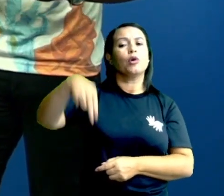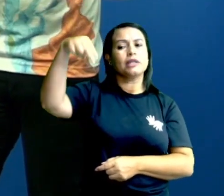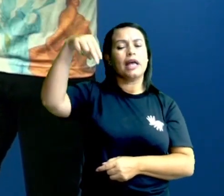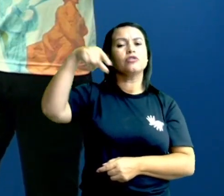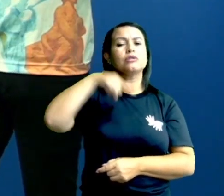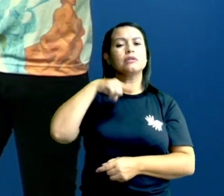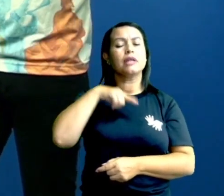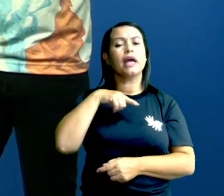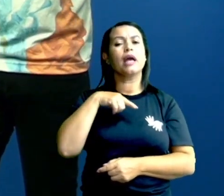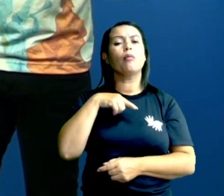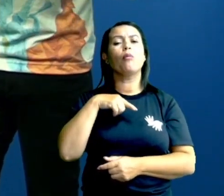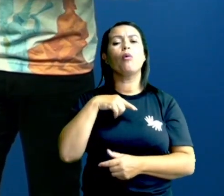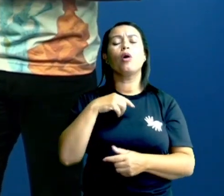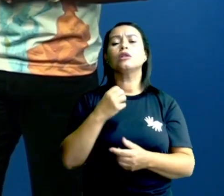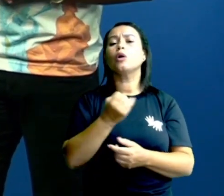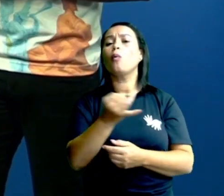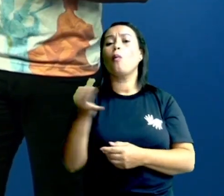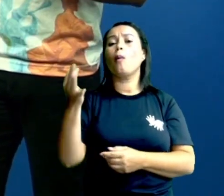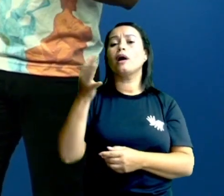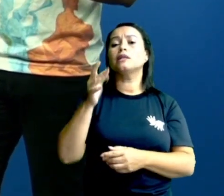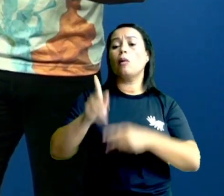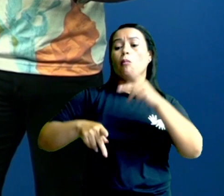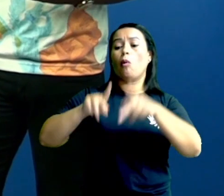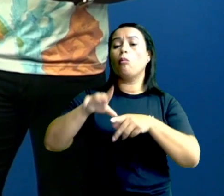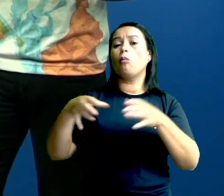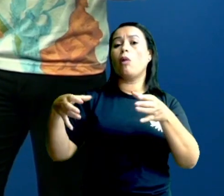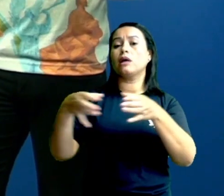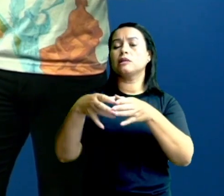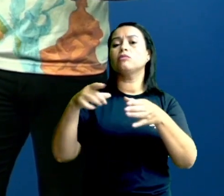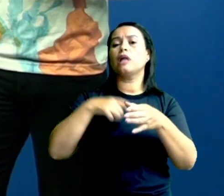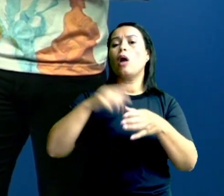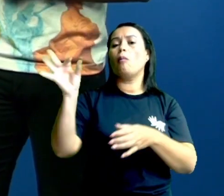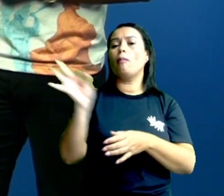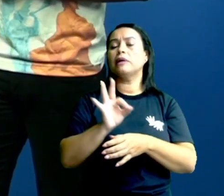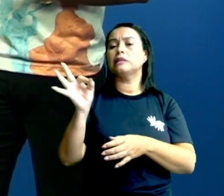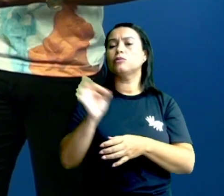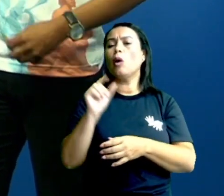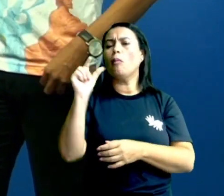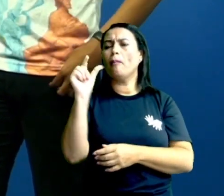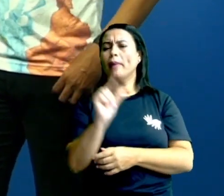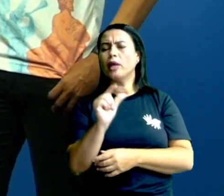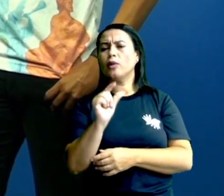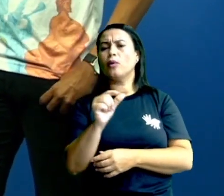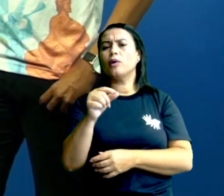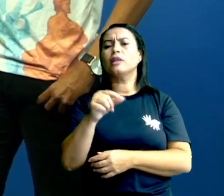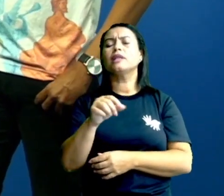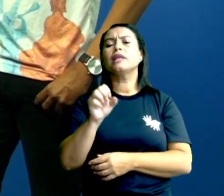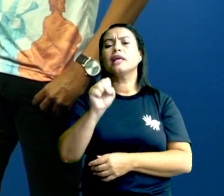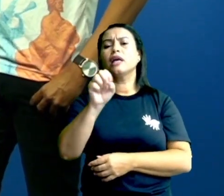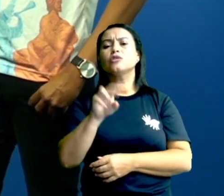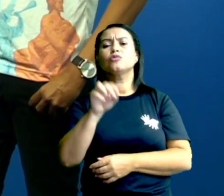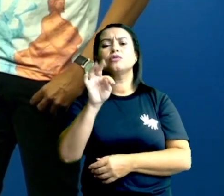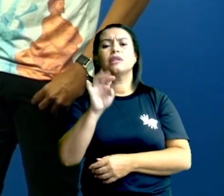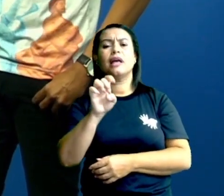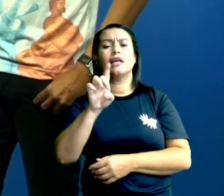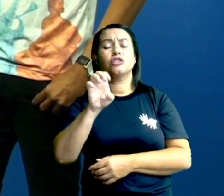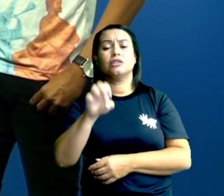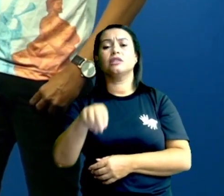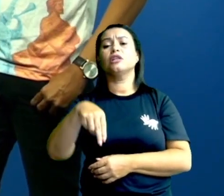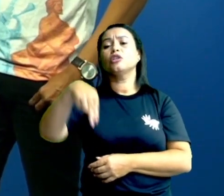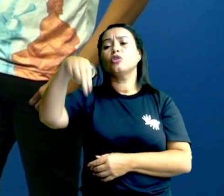ou seja temos de contingentes populacionais e apresenta o percentual e o número menor do que a região sudeste Norte